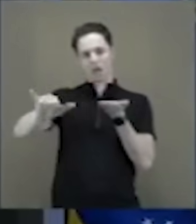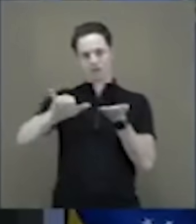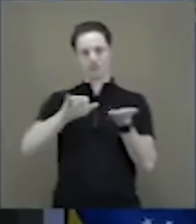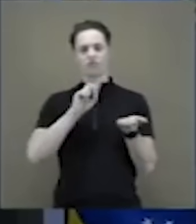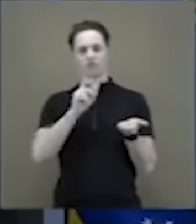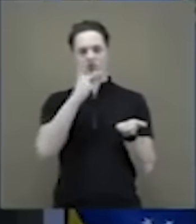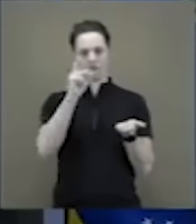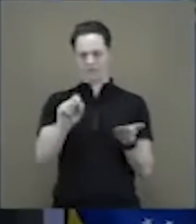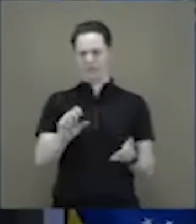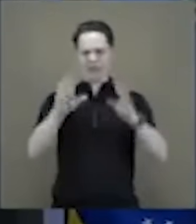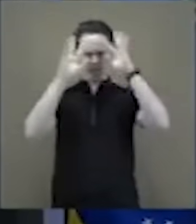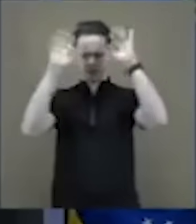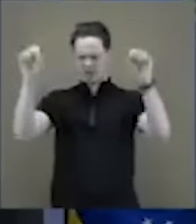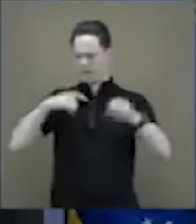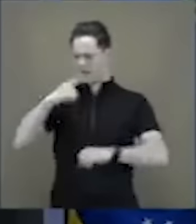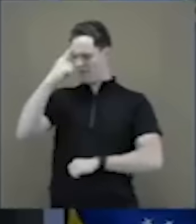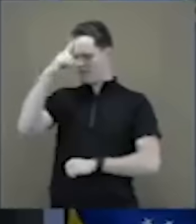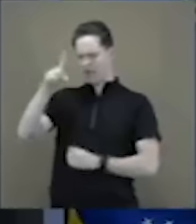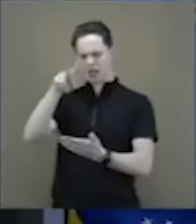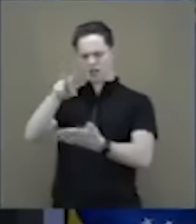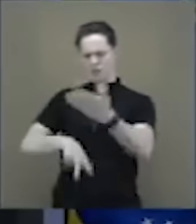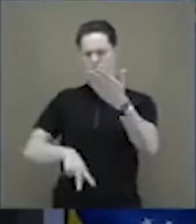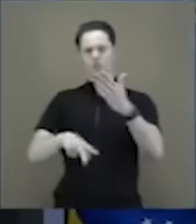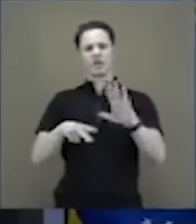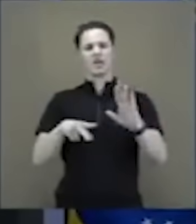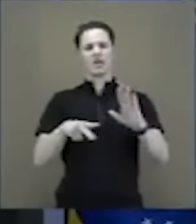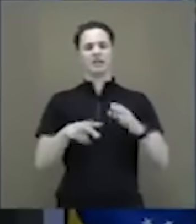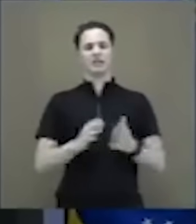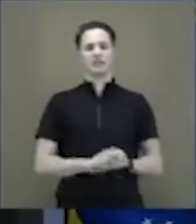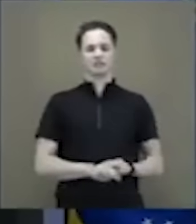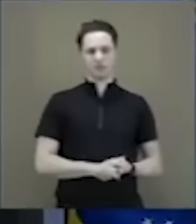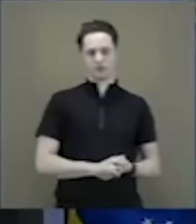STF inventa leitura socialista do direito à propriedade rural.